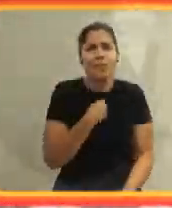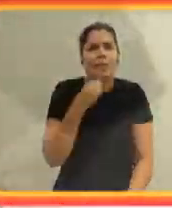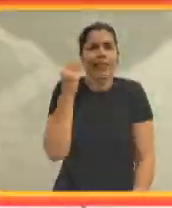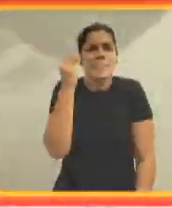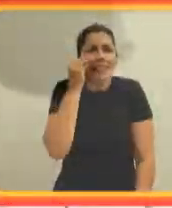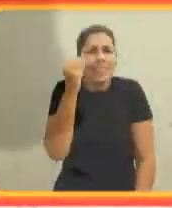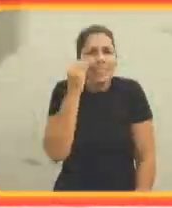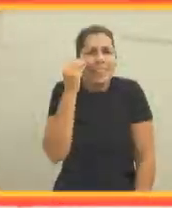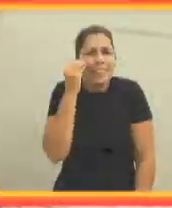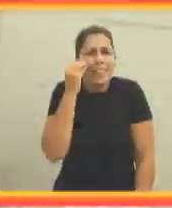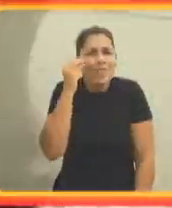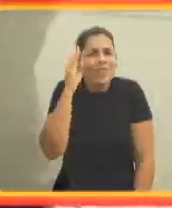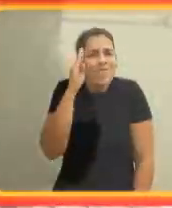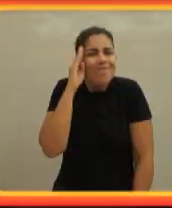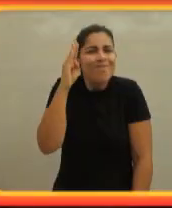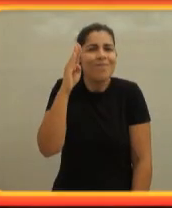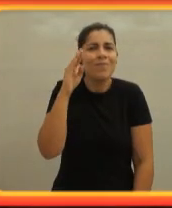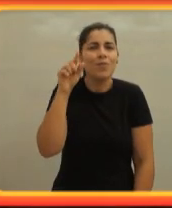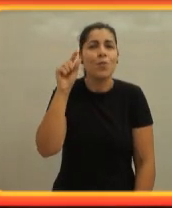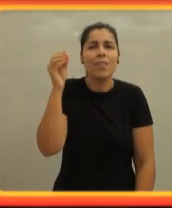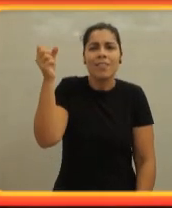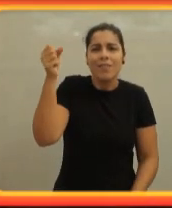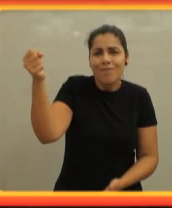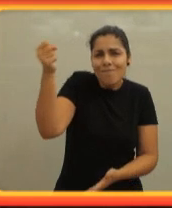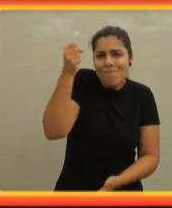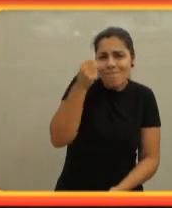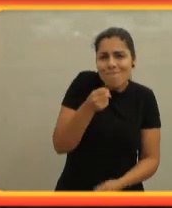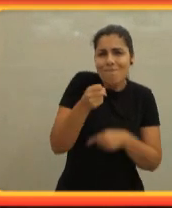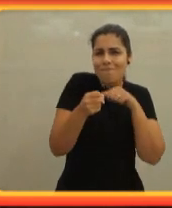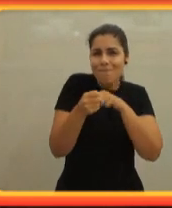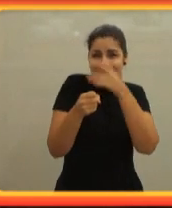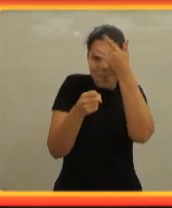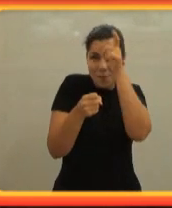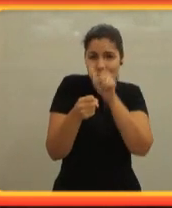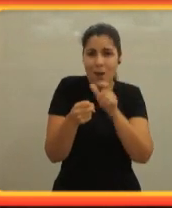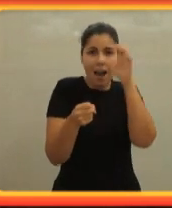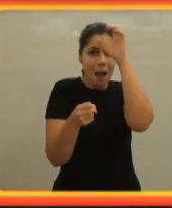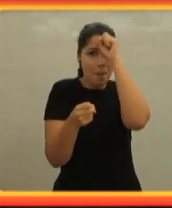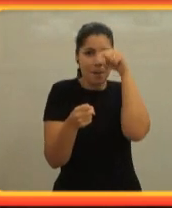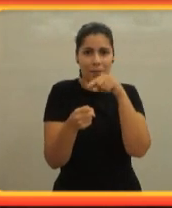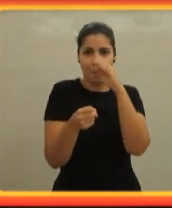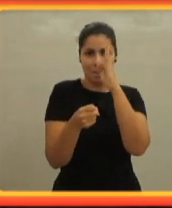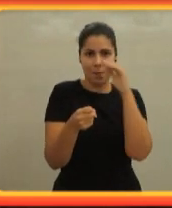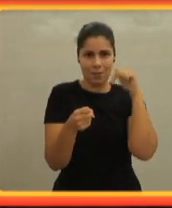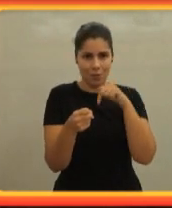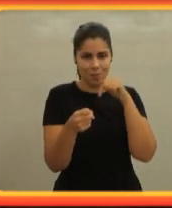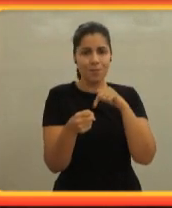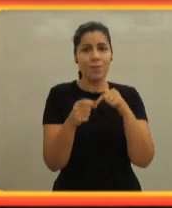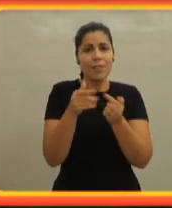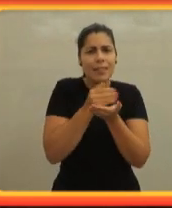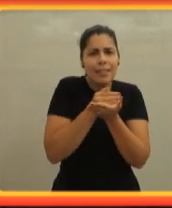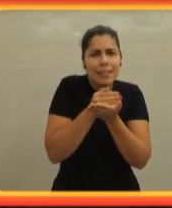de cães guia. Lamentavelmente, todavía não temos nenhum instrutor de perro guia.